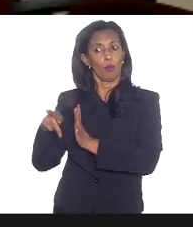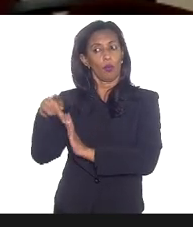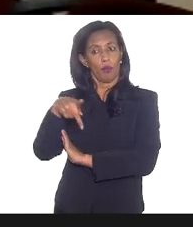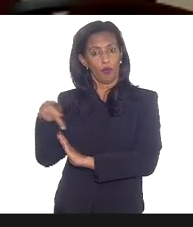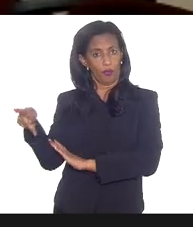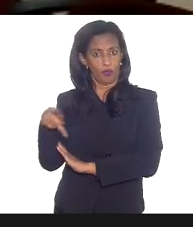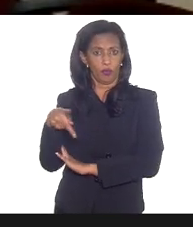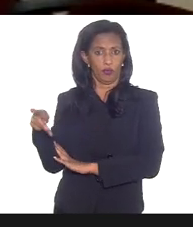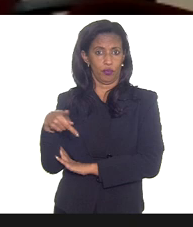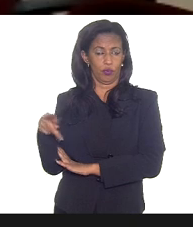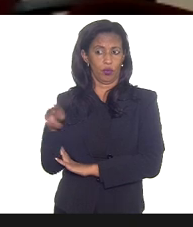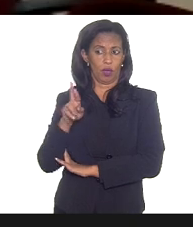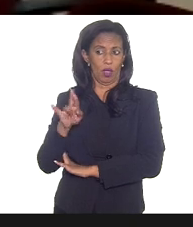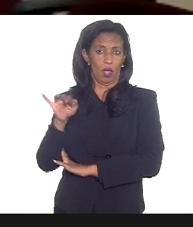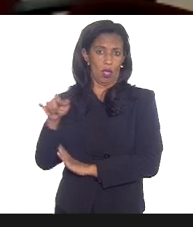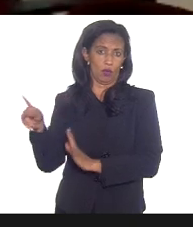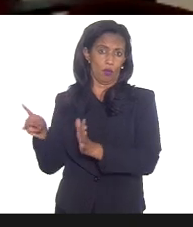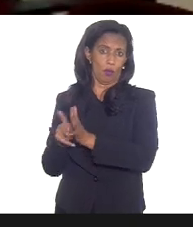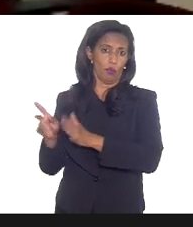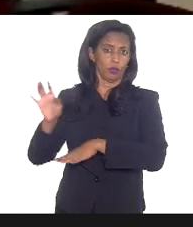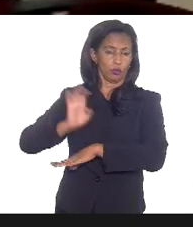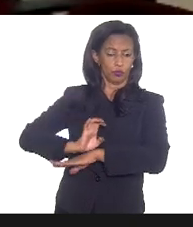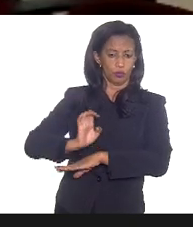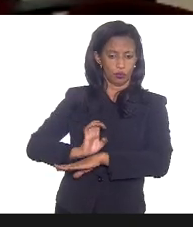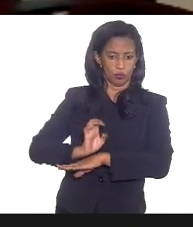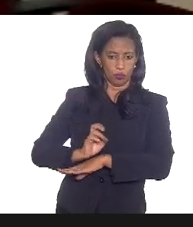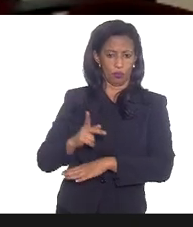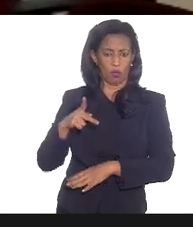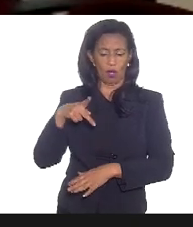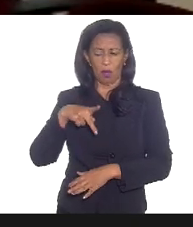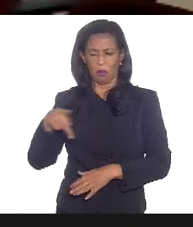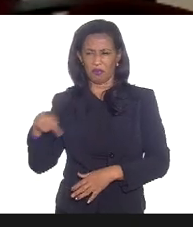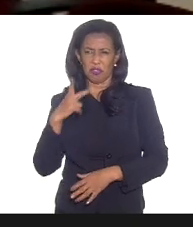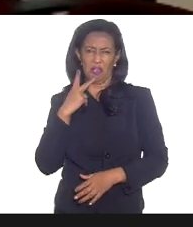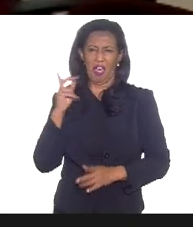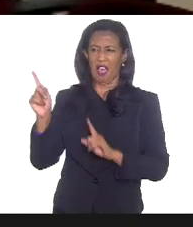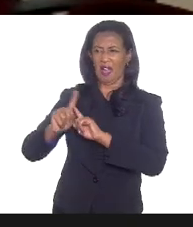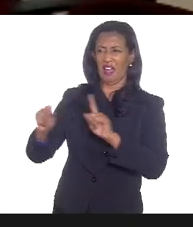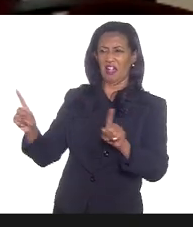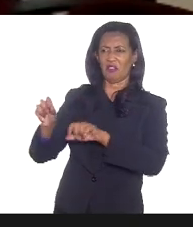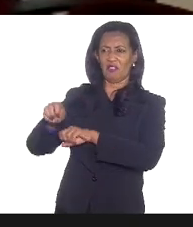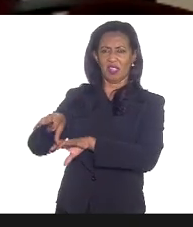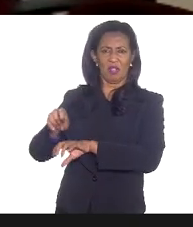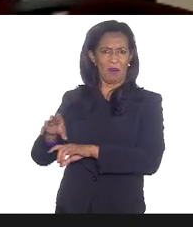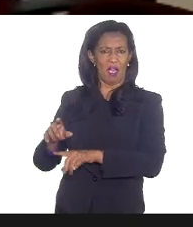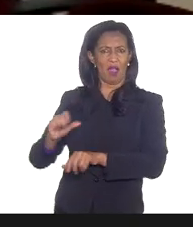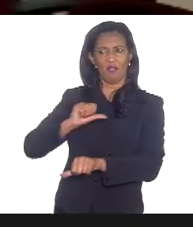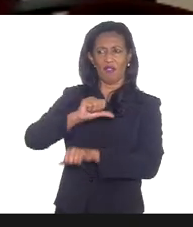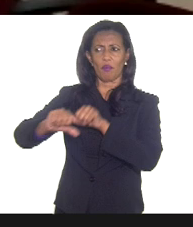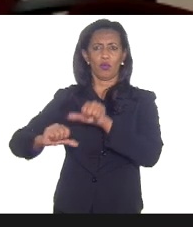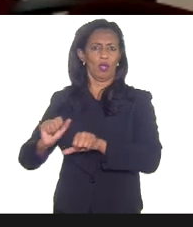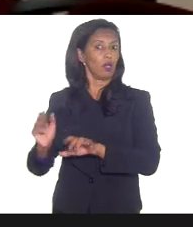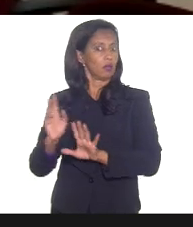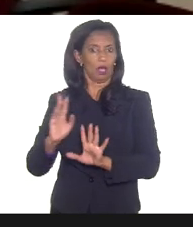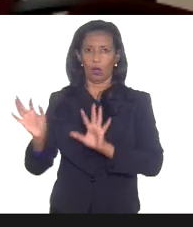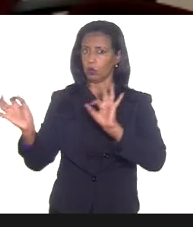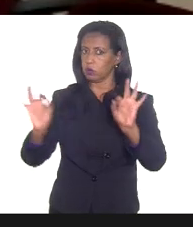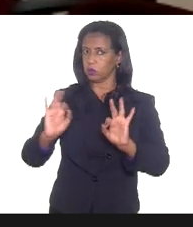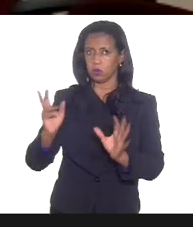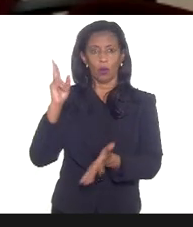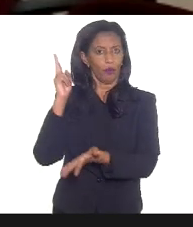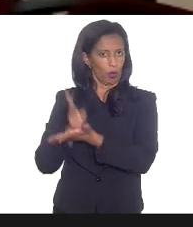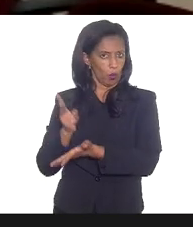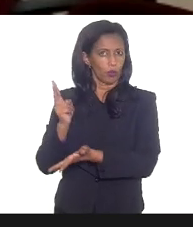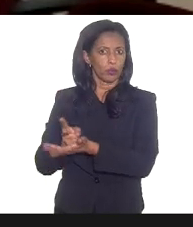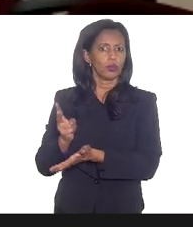rede, né? Então, essa questão de notório saber, professores não darão aula. isso não passe em nenhum momento